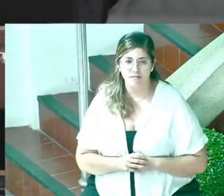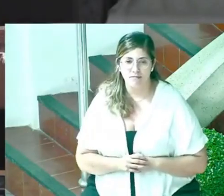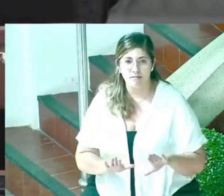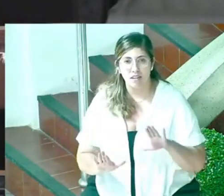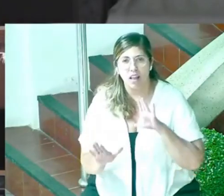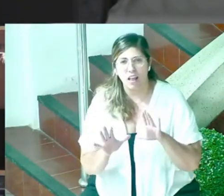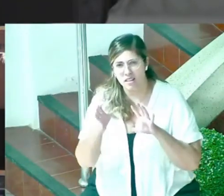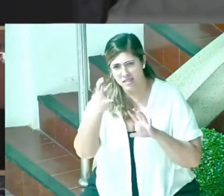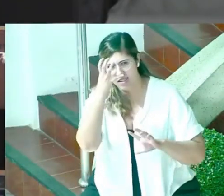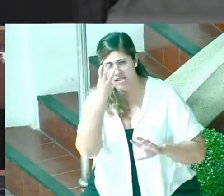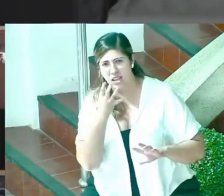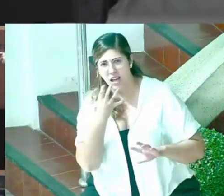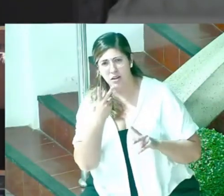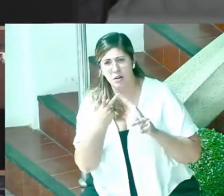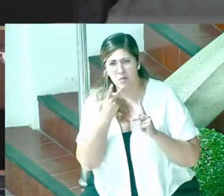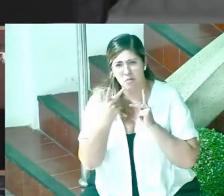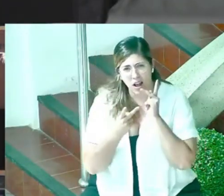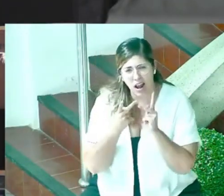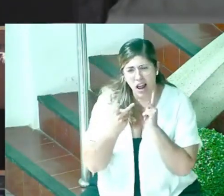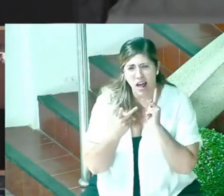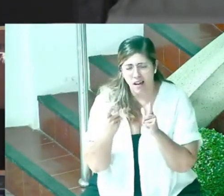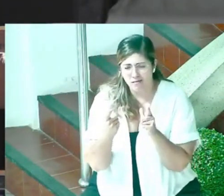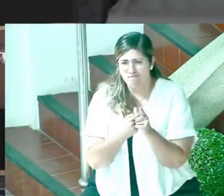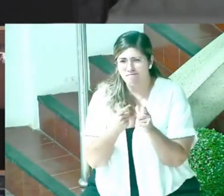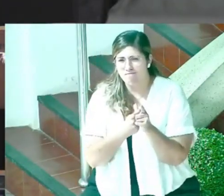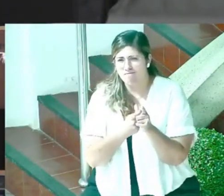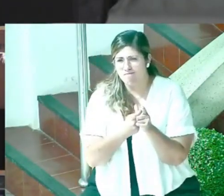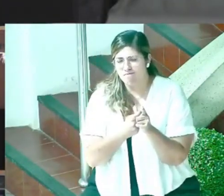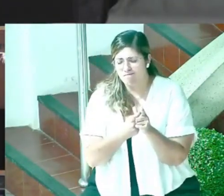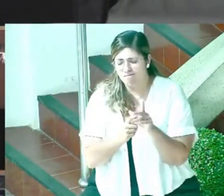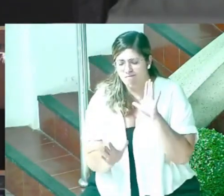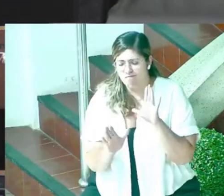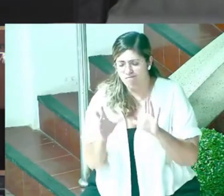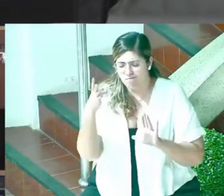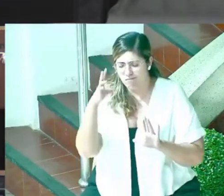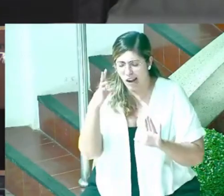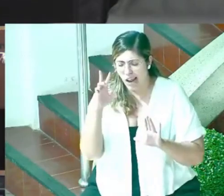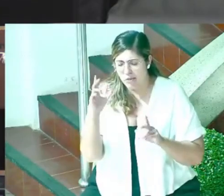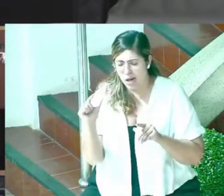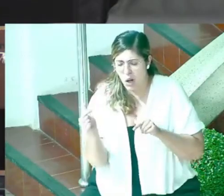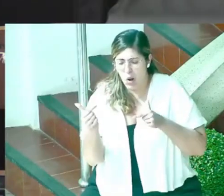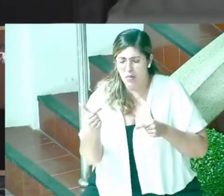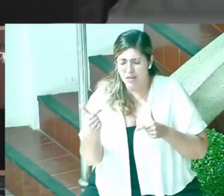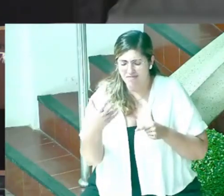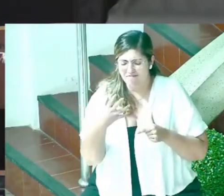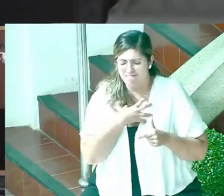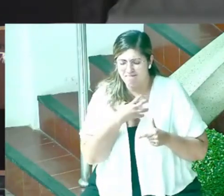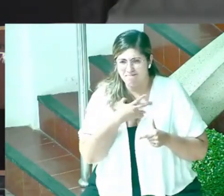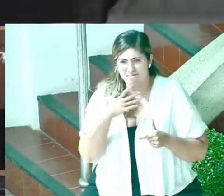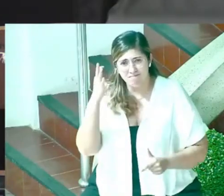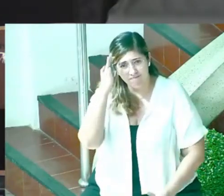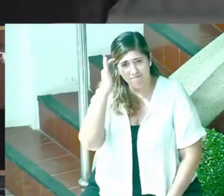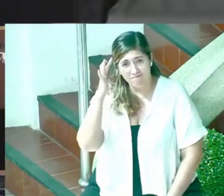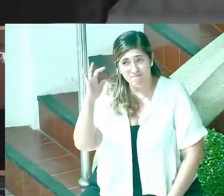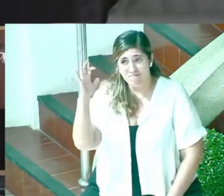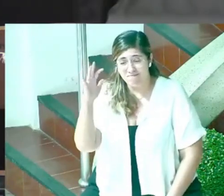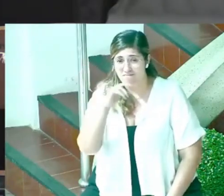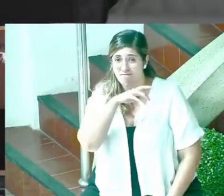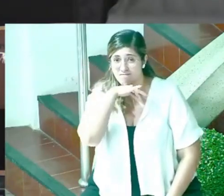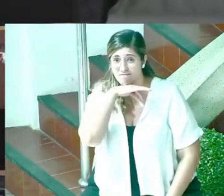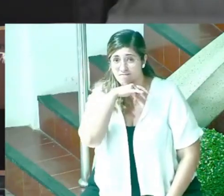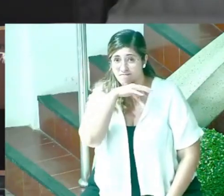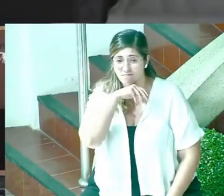uma tripla promessa. Quando você perdoa uma pessoa, você assume o custo